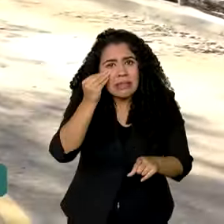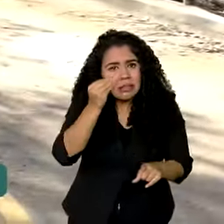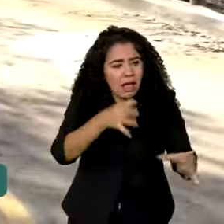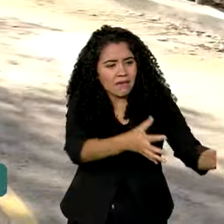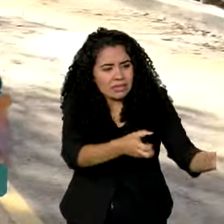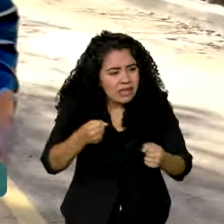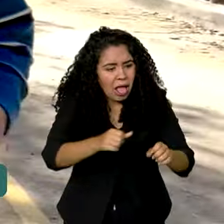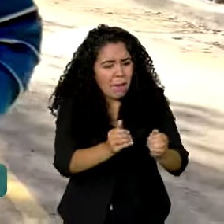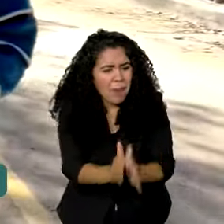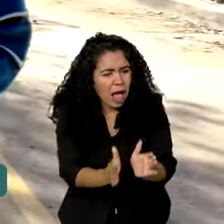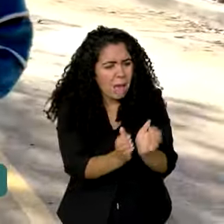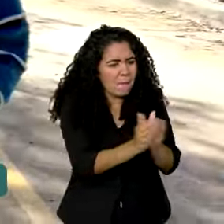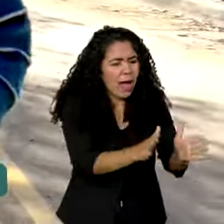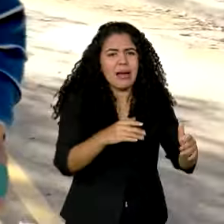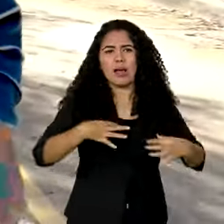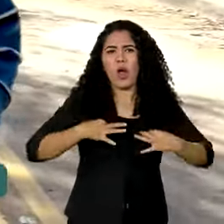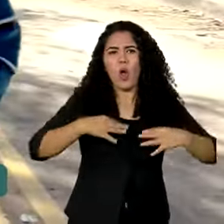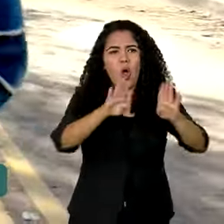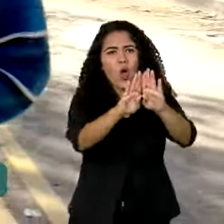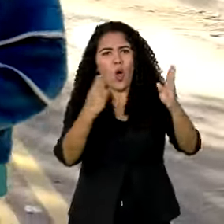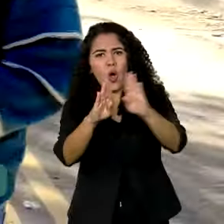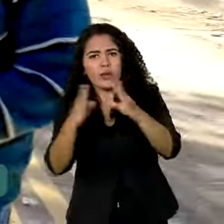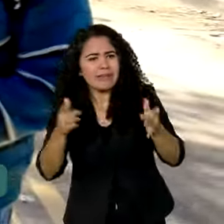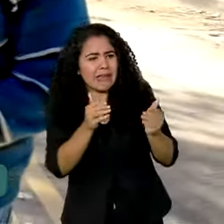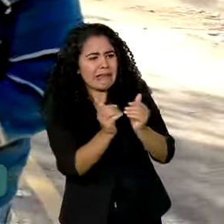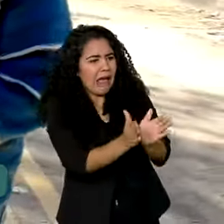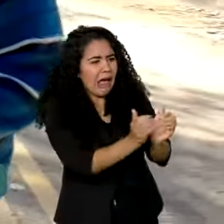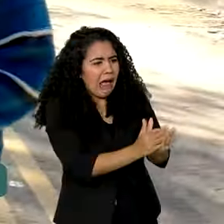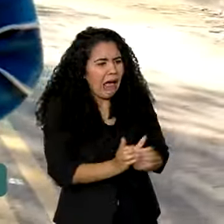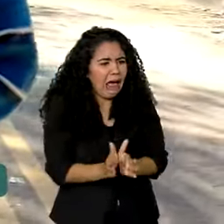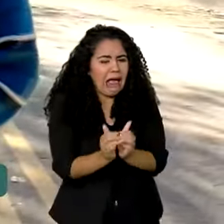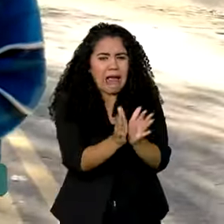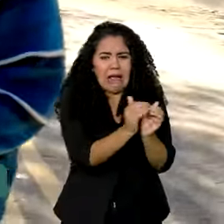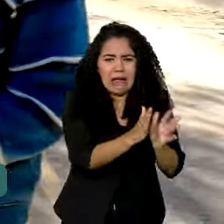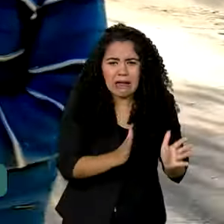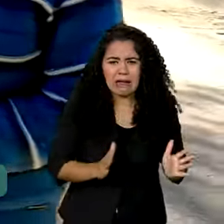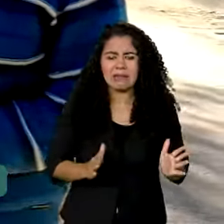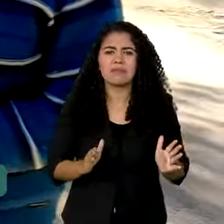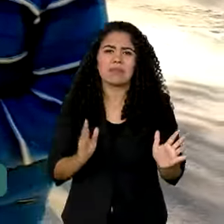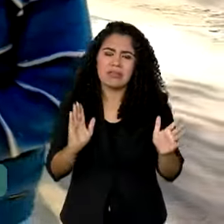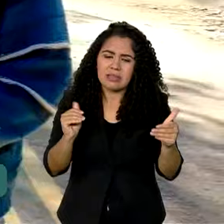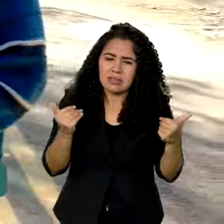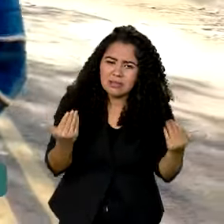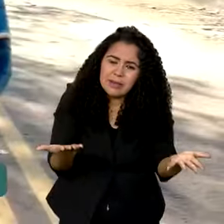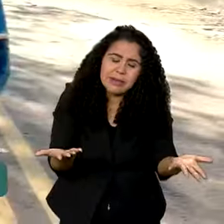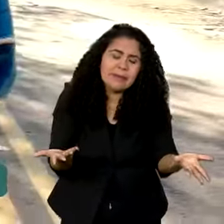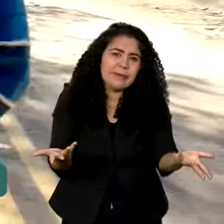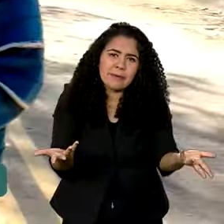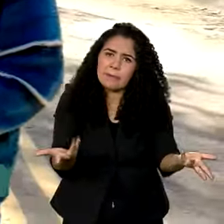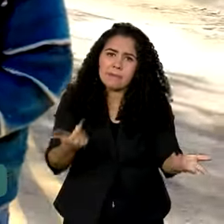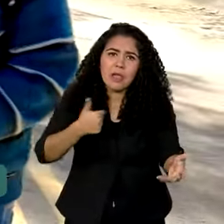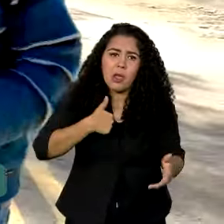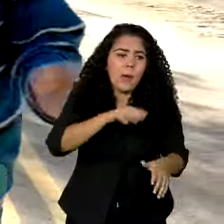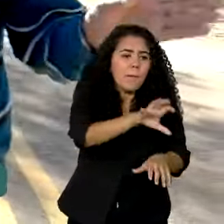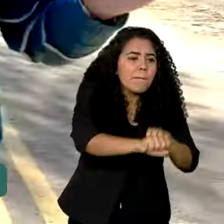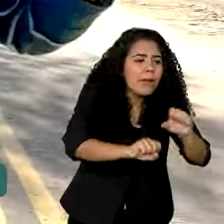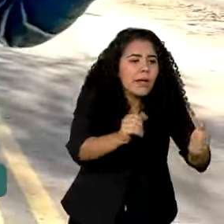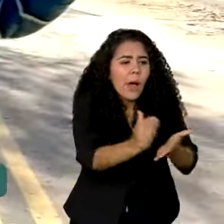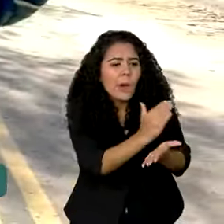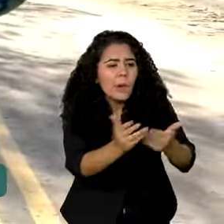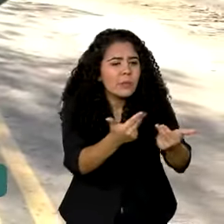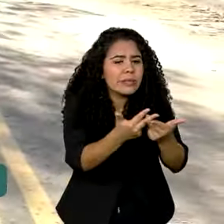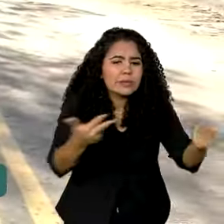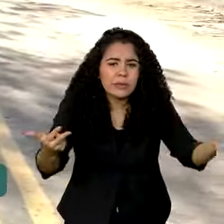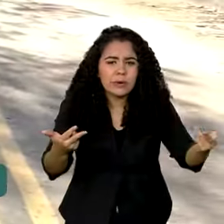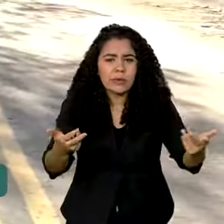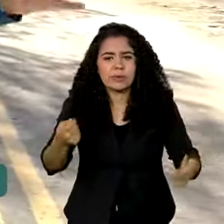quebrava tudo, se é, o guarda-roupas, as coisas, aí quebrava tudo, né? Então, eu peguei o que deu para pegar e eu levei aqui,